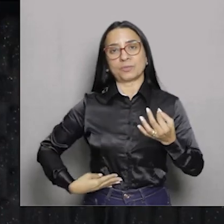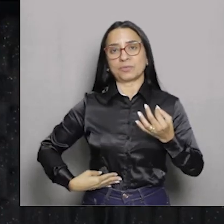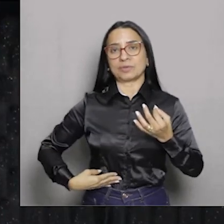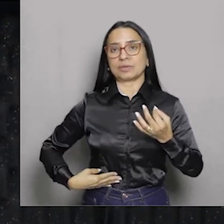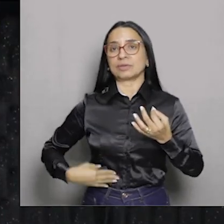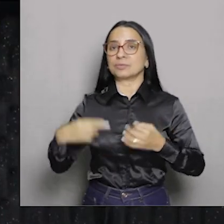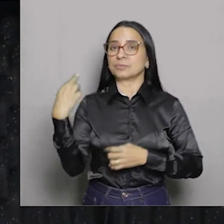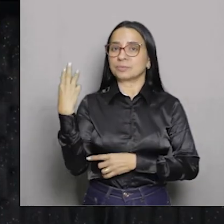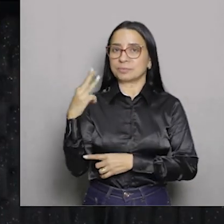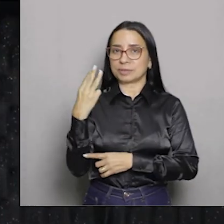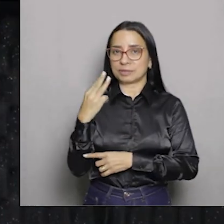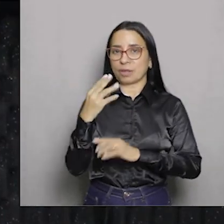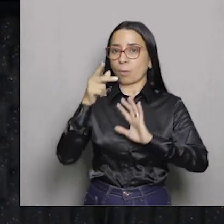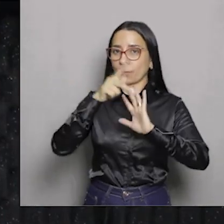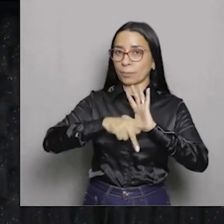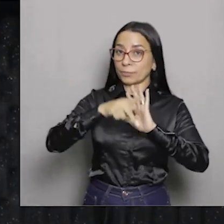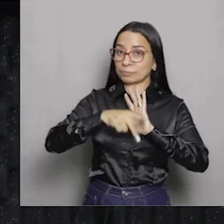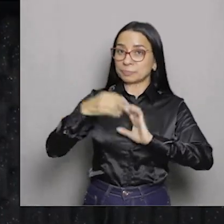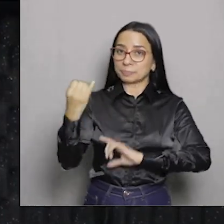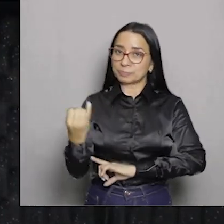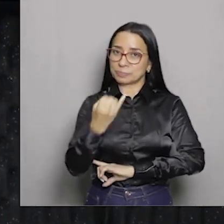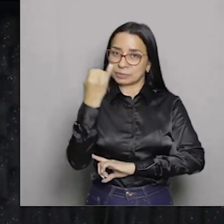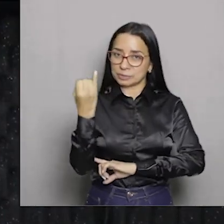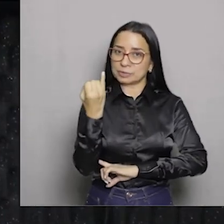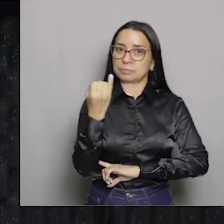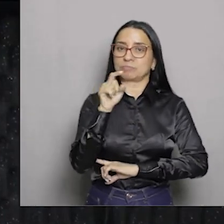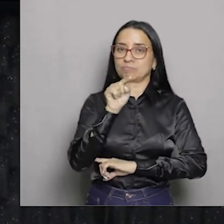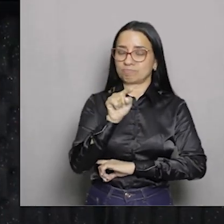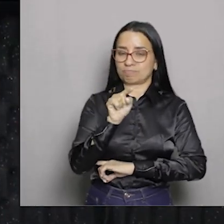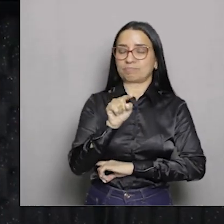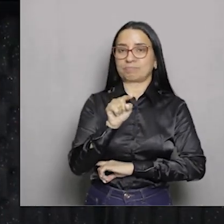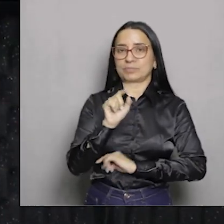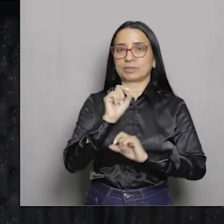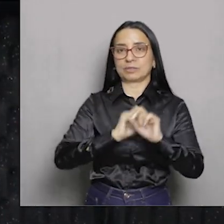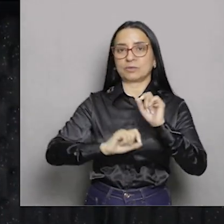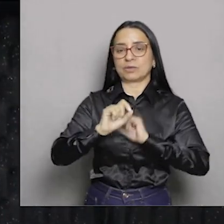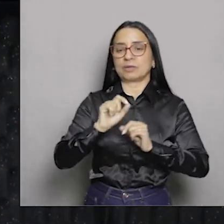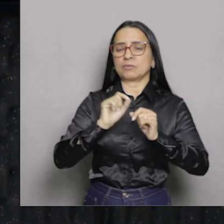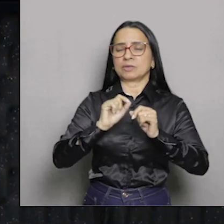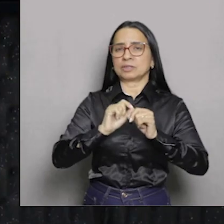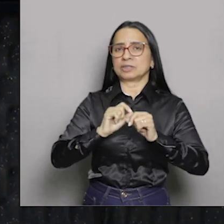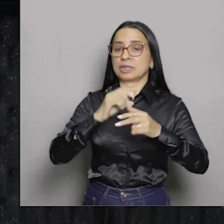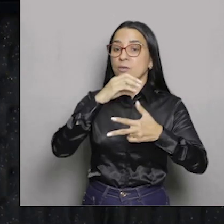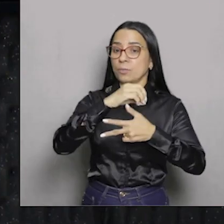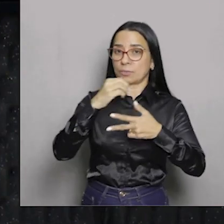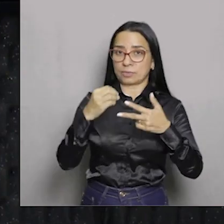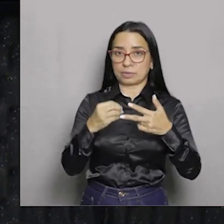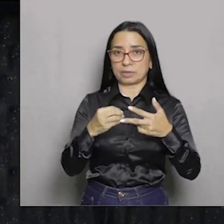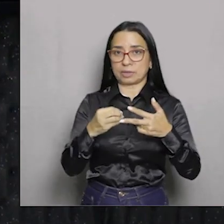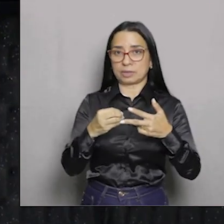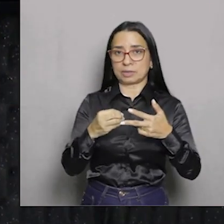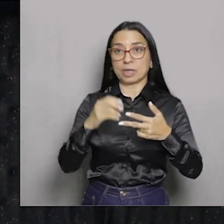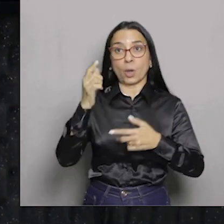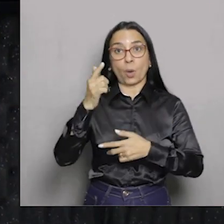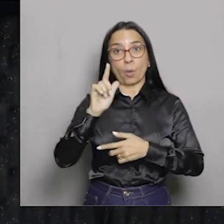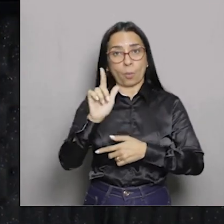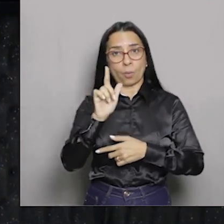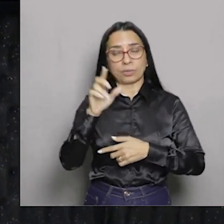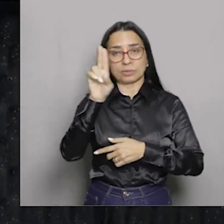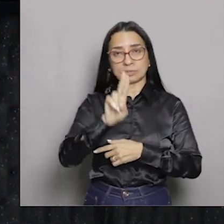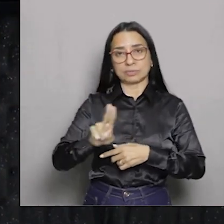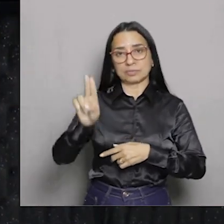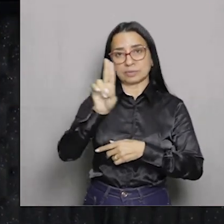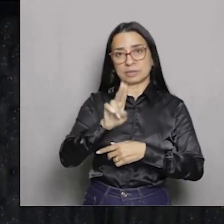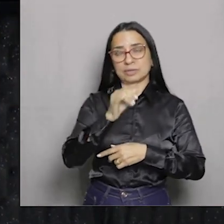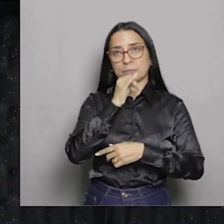Maranhão, um projeto importantíssimo para você que vai prestar vestibular para o Enem e até mesmo outras universidades,